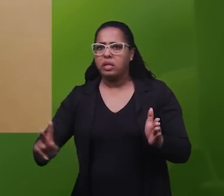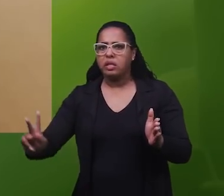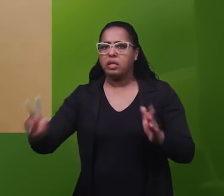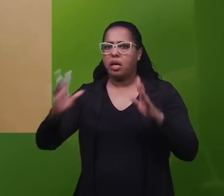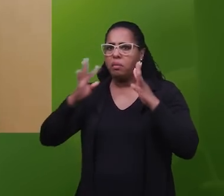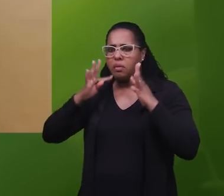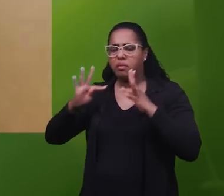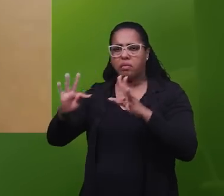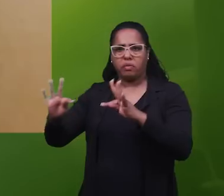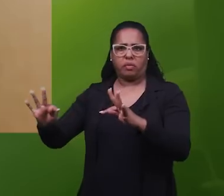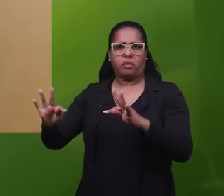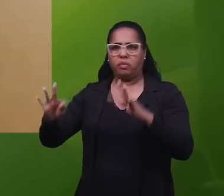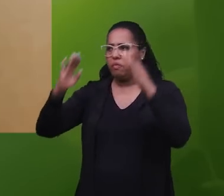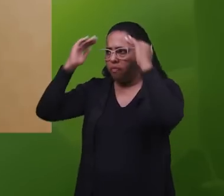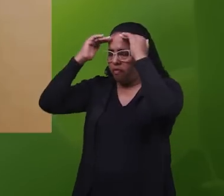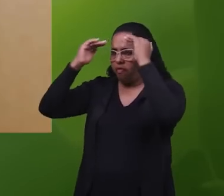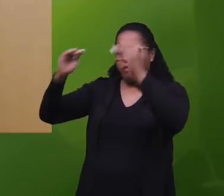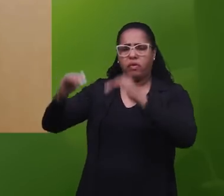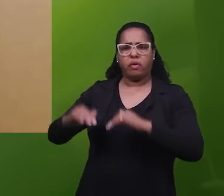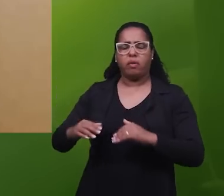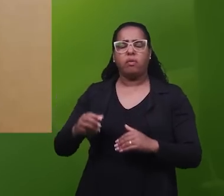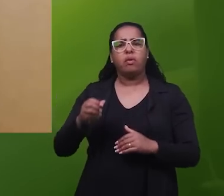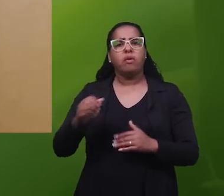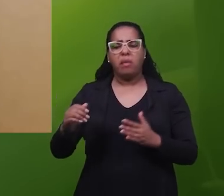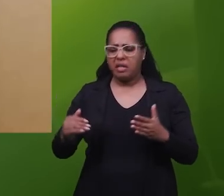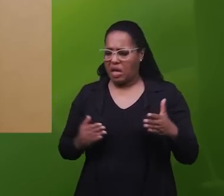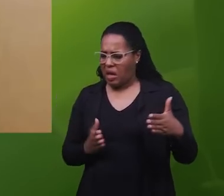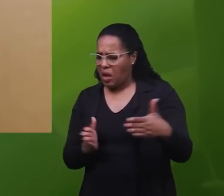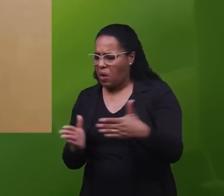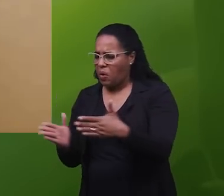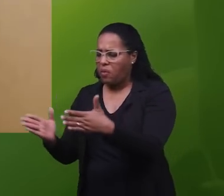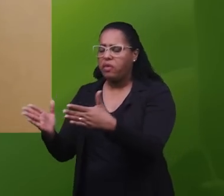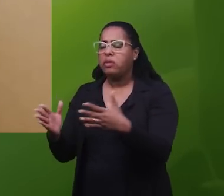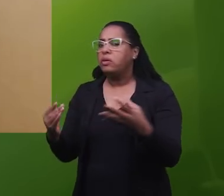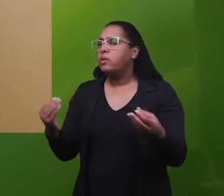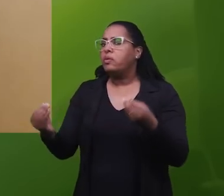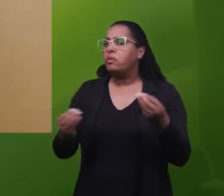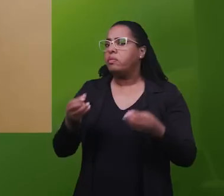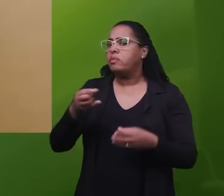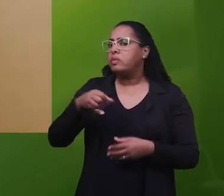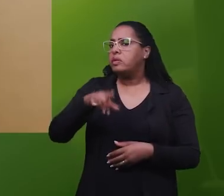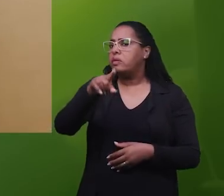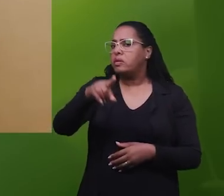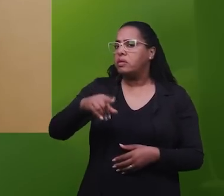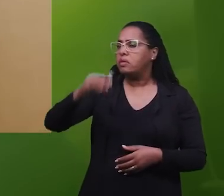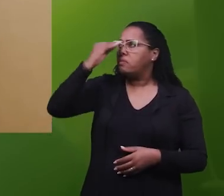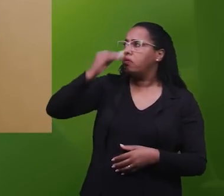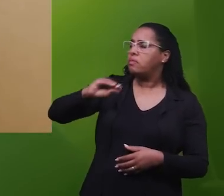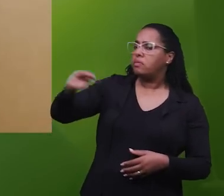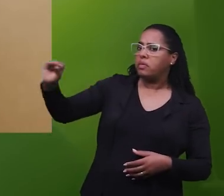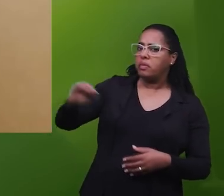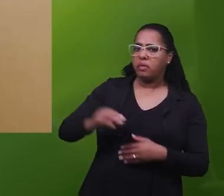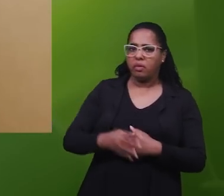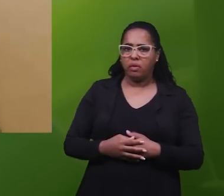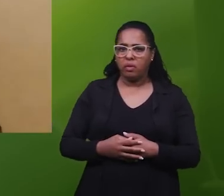assim, mas eu estou na minha carreira. Como? Se você negou o que você pregou,